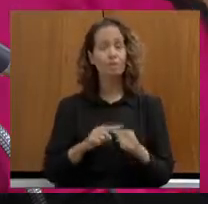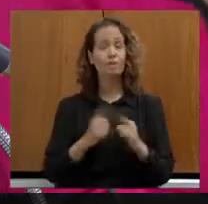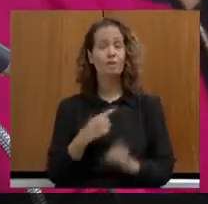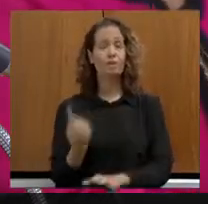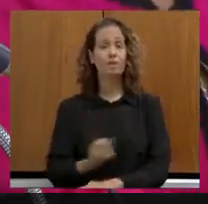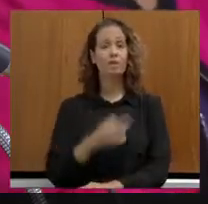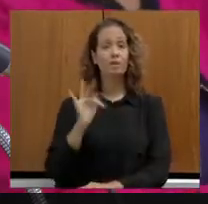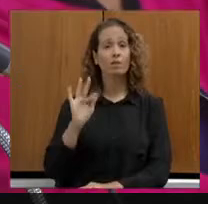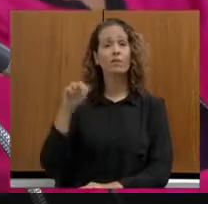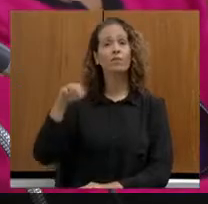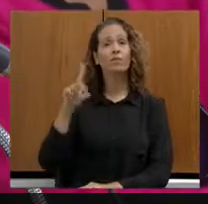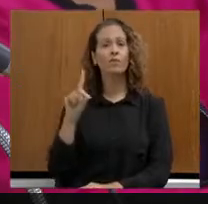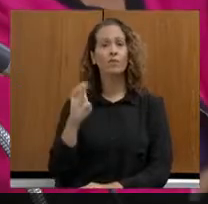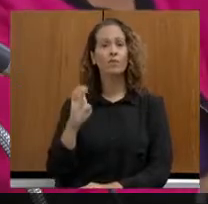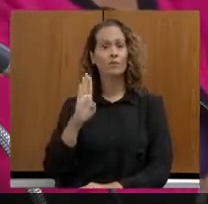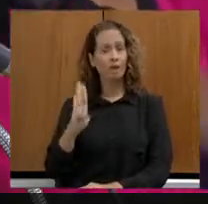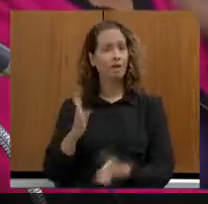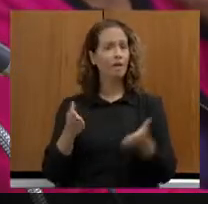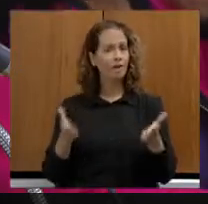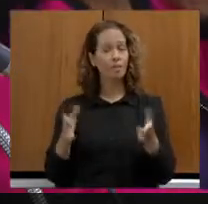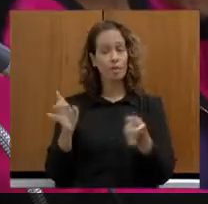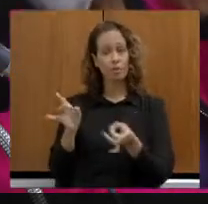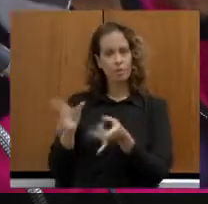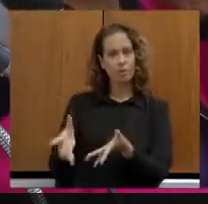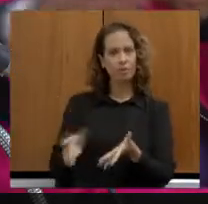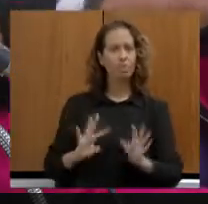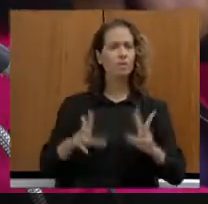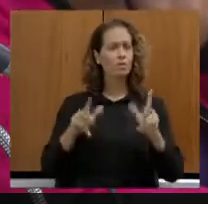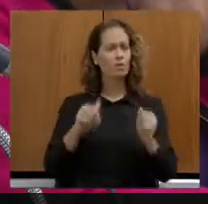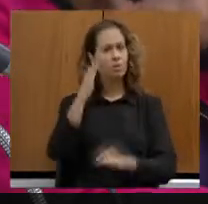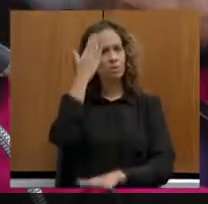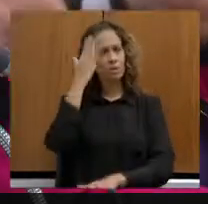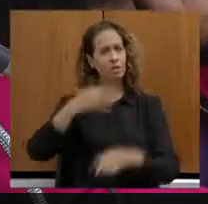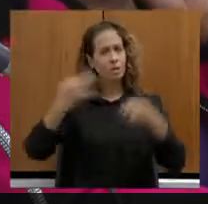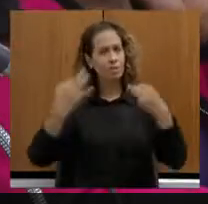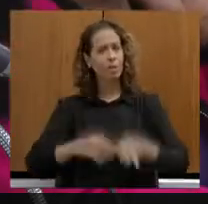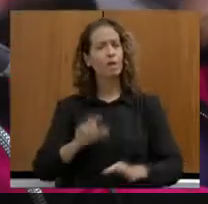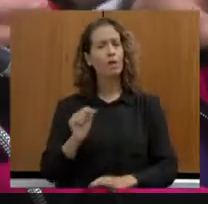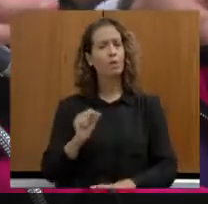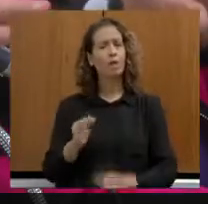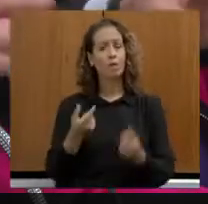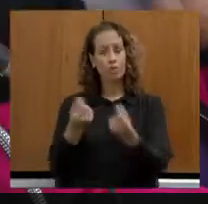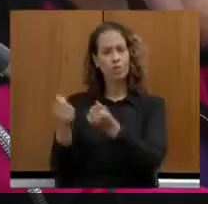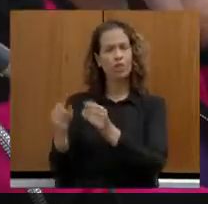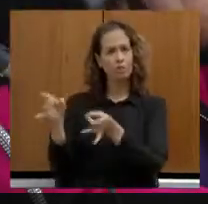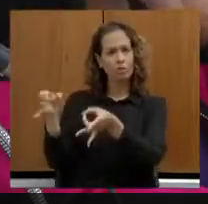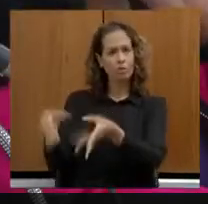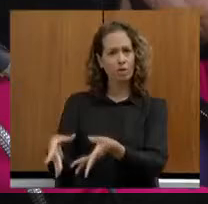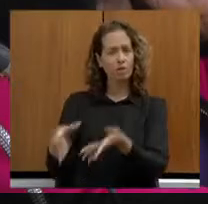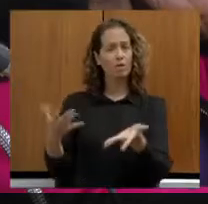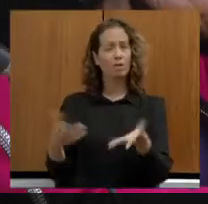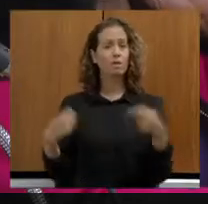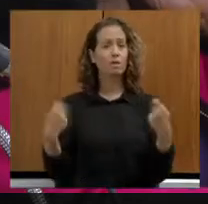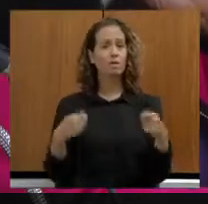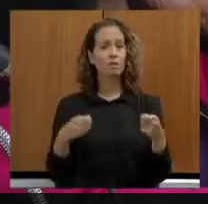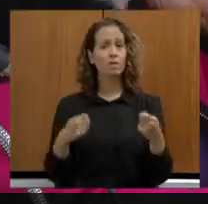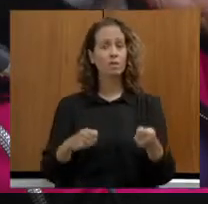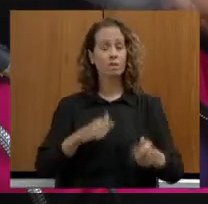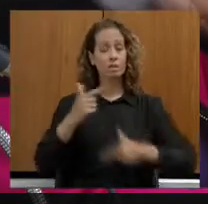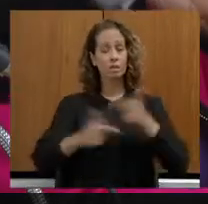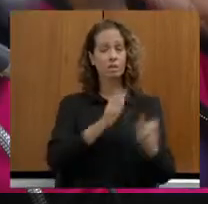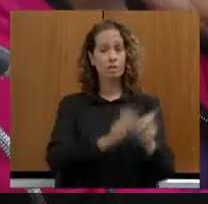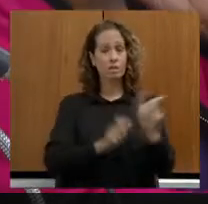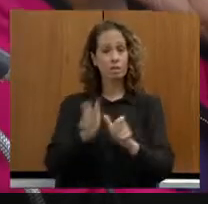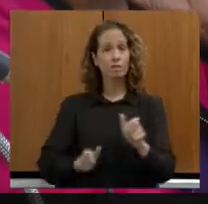fundeb uma sobra é isso para todo mundo poder entender bem é uma sobra de dinheiro que tem que chegar na mão dos